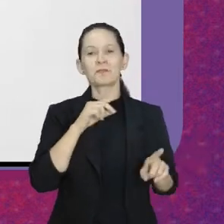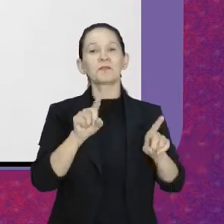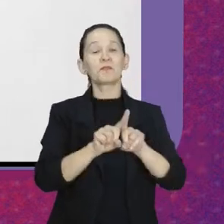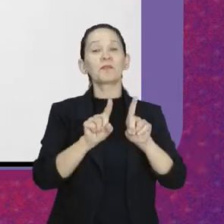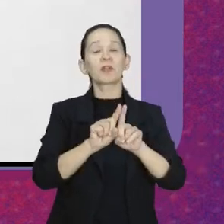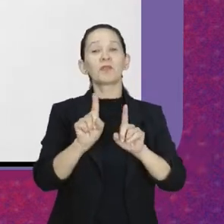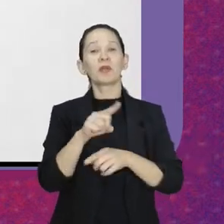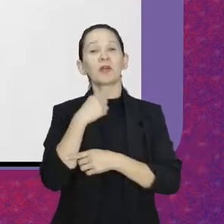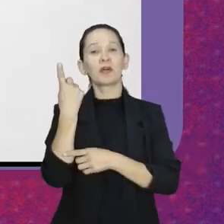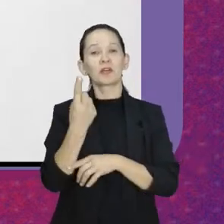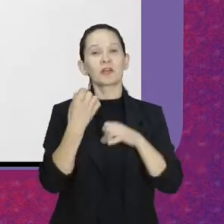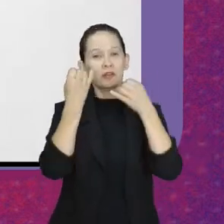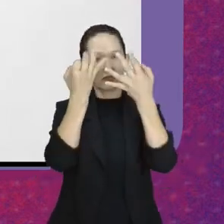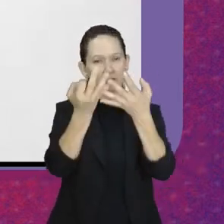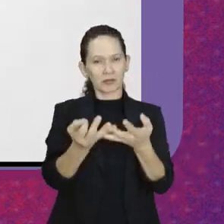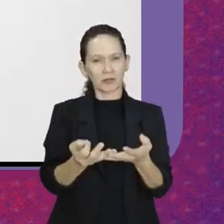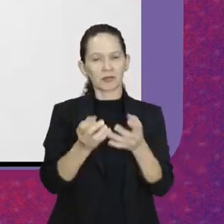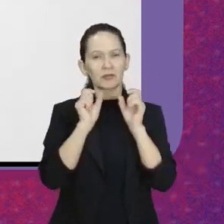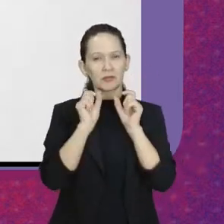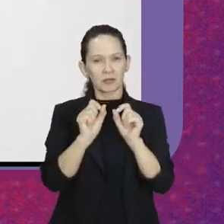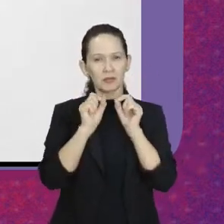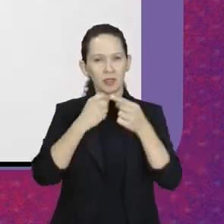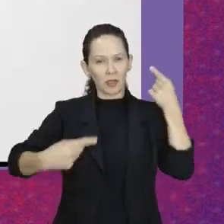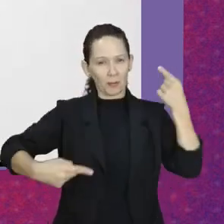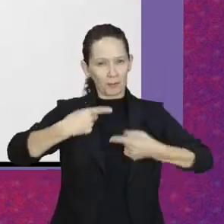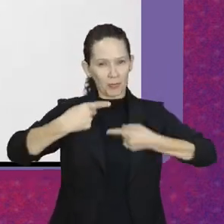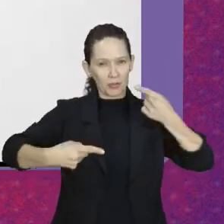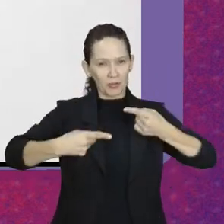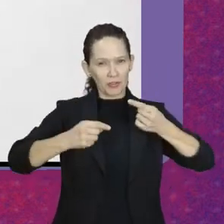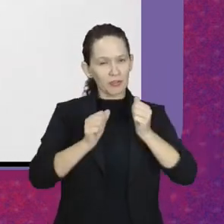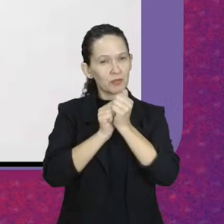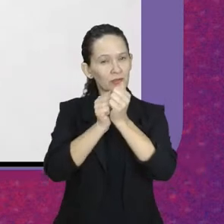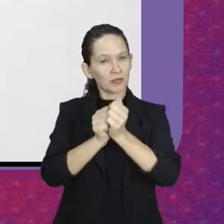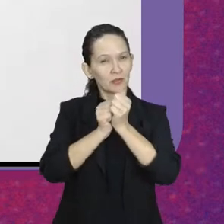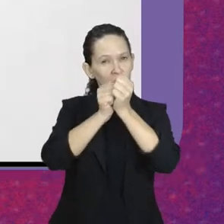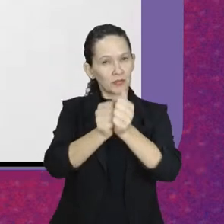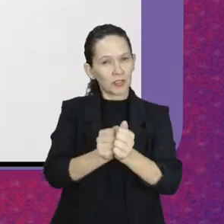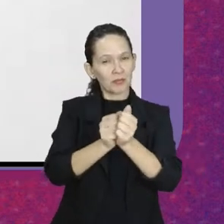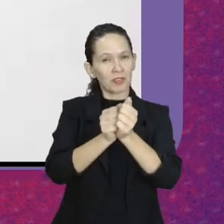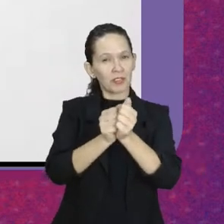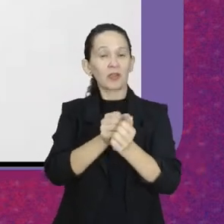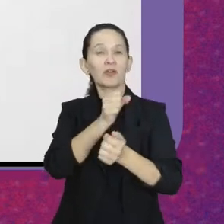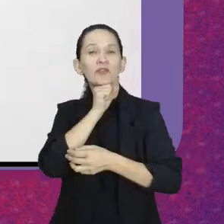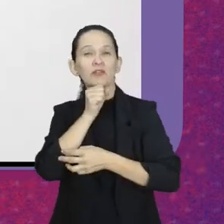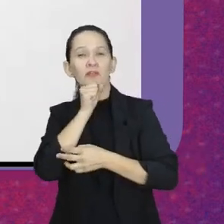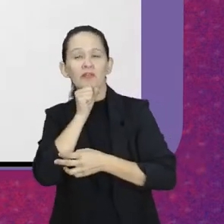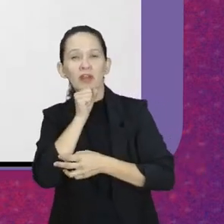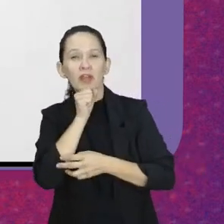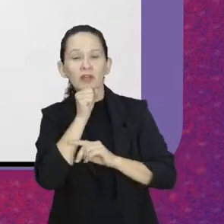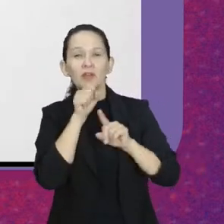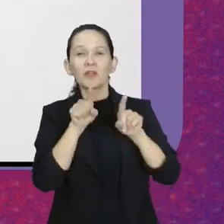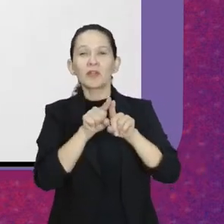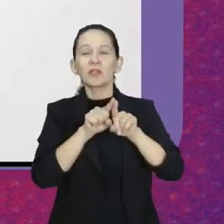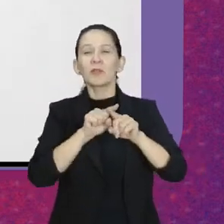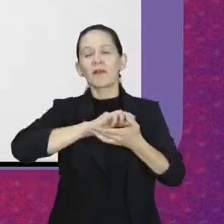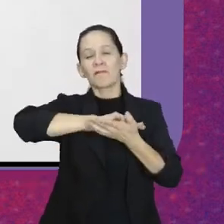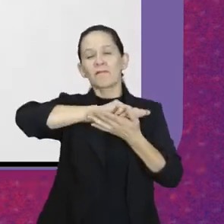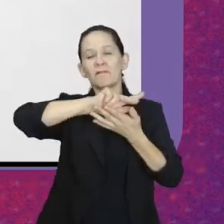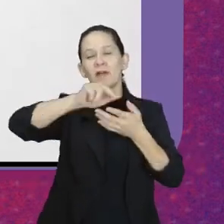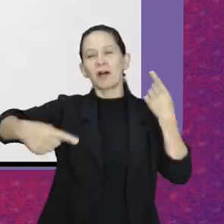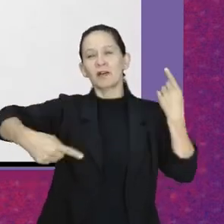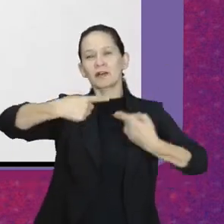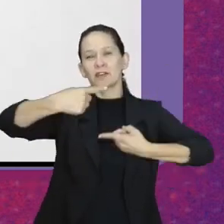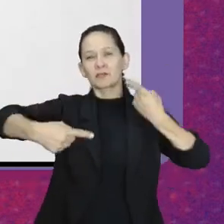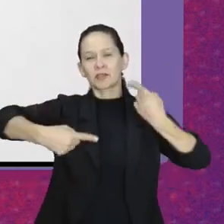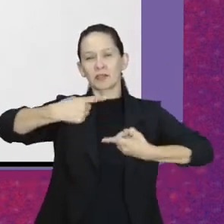quando idosos terem políticas de acompanhamento de idosos, centros dias, e uma série de políticas que vão